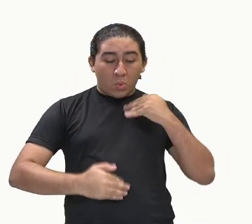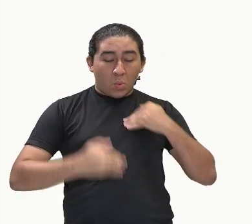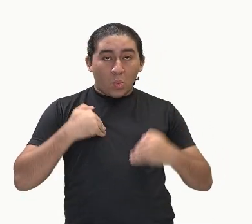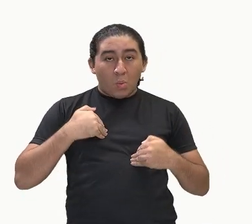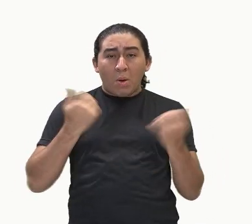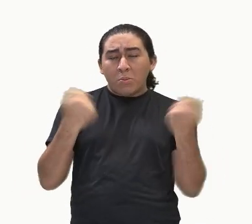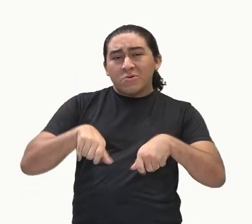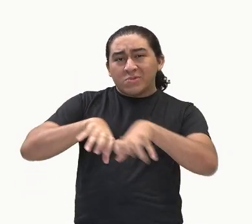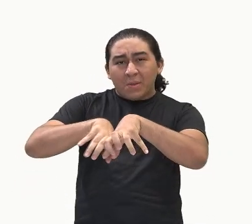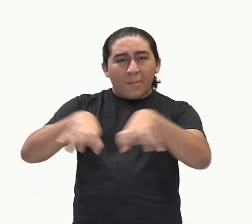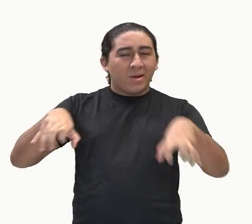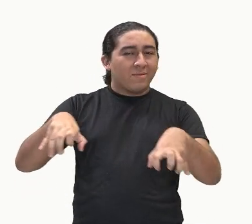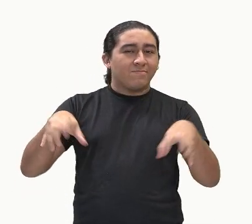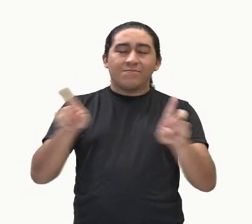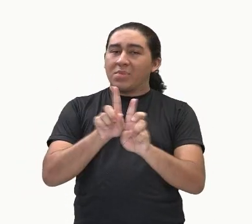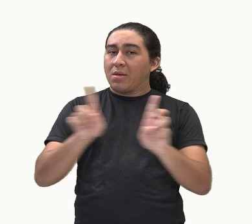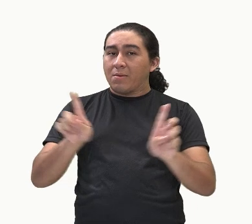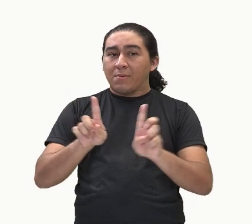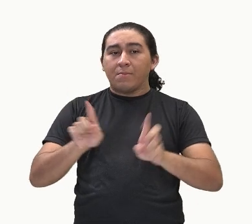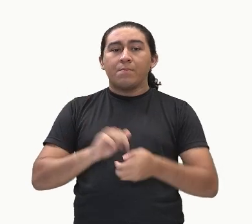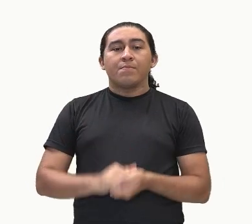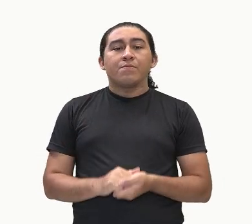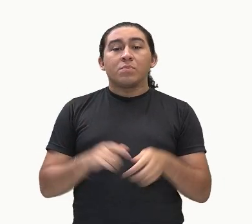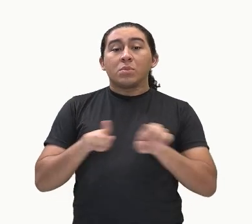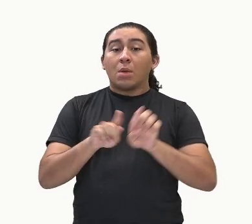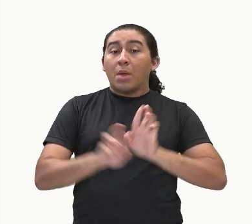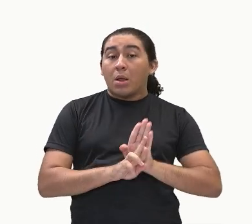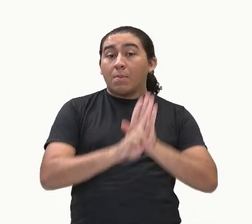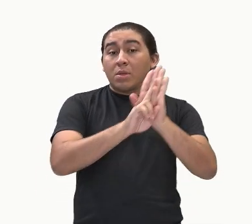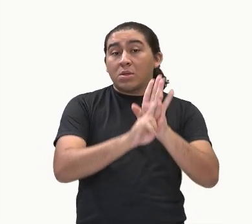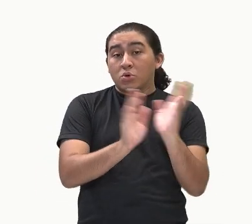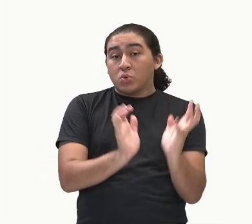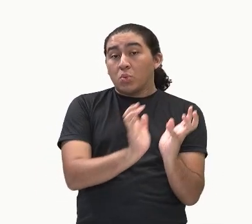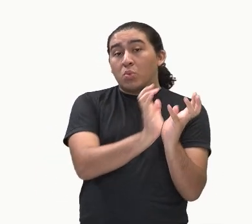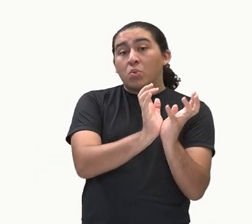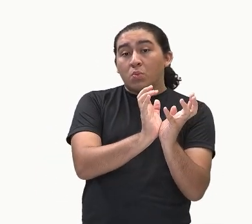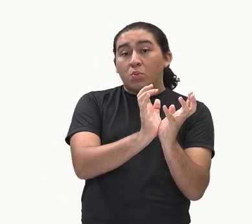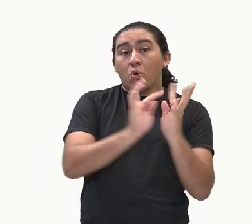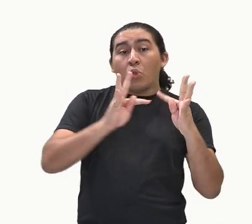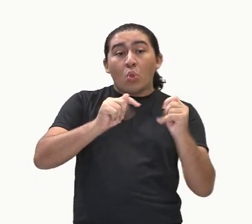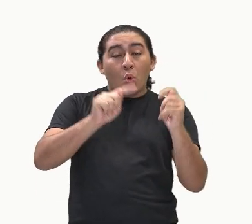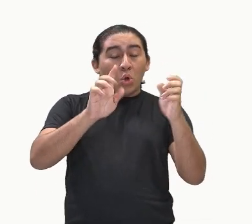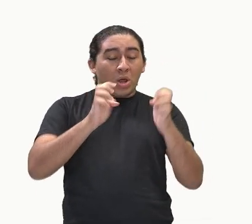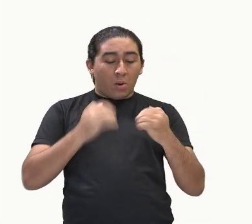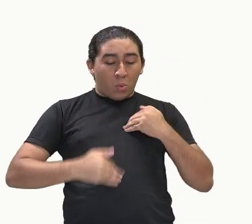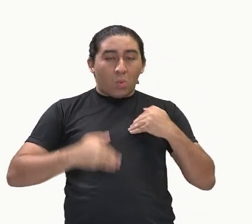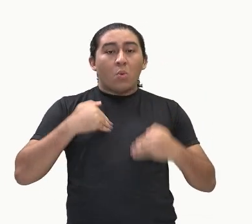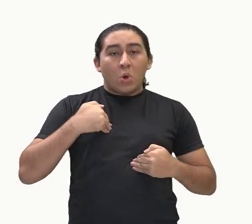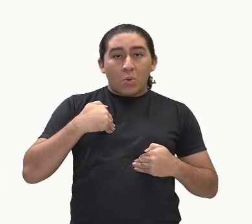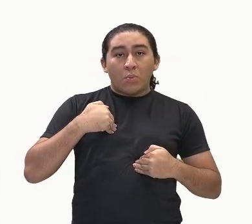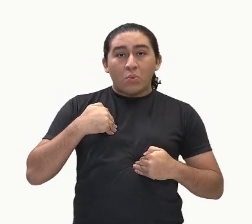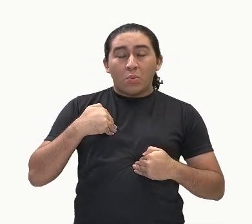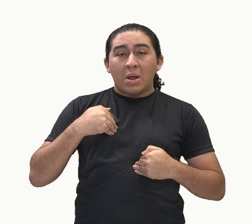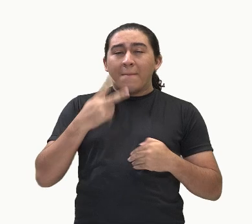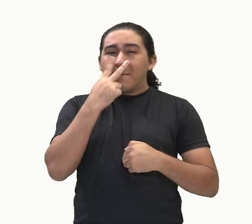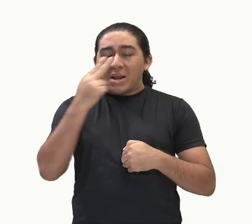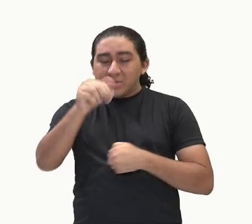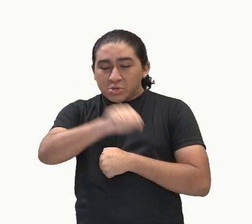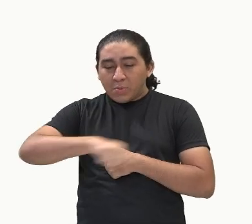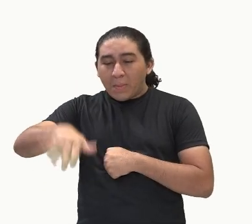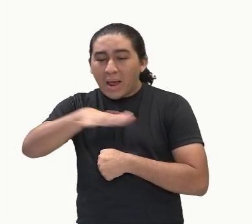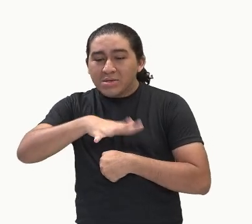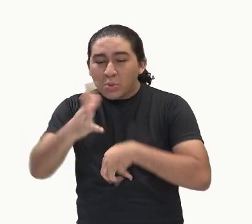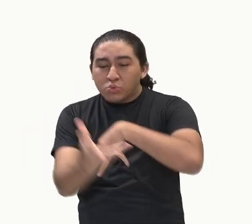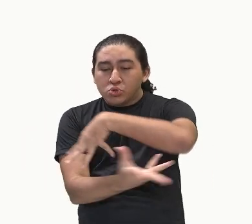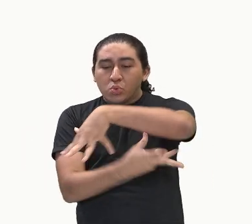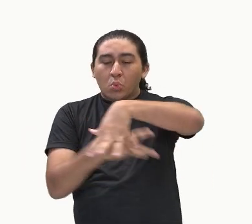são indissociáveis e nas representações coletivas os componentes da carne são misturados ao cosmos, à